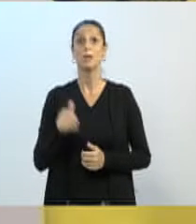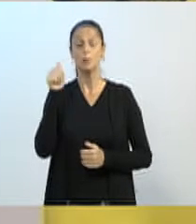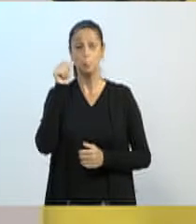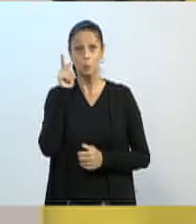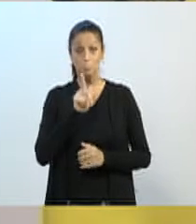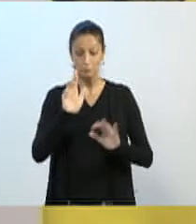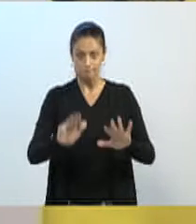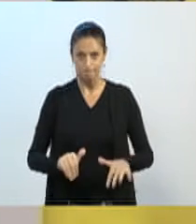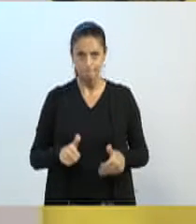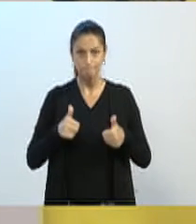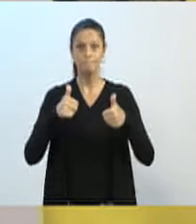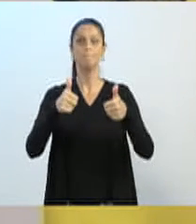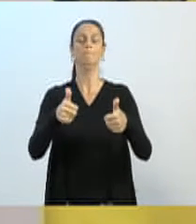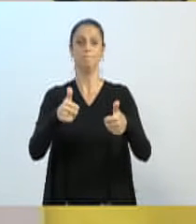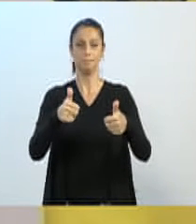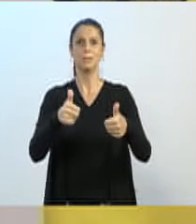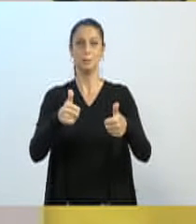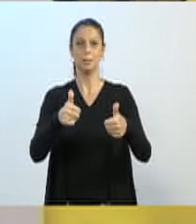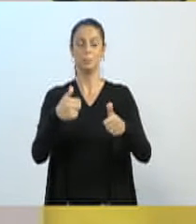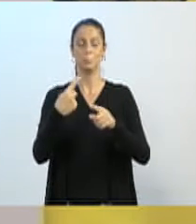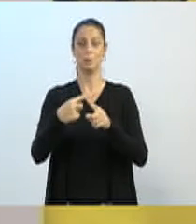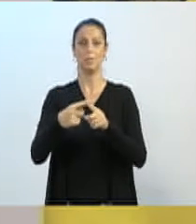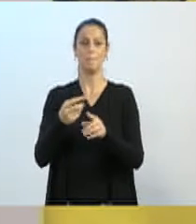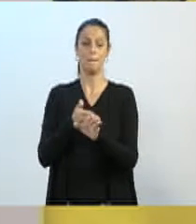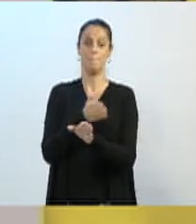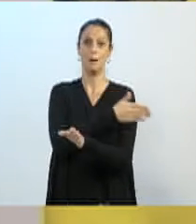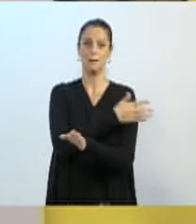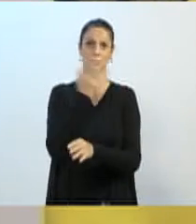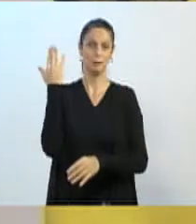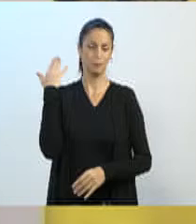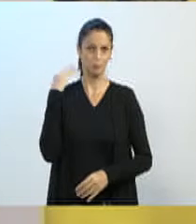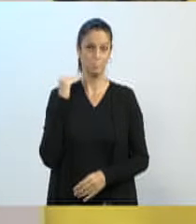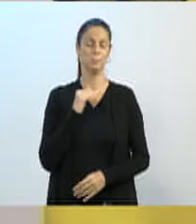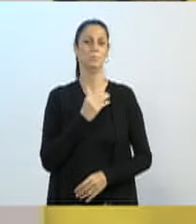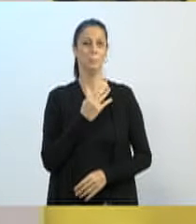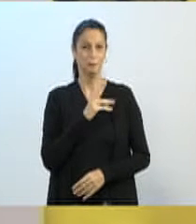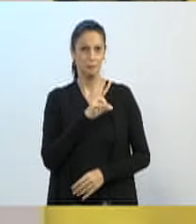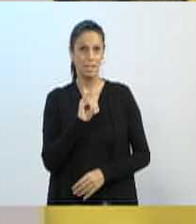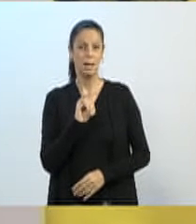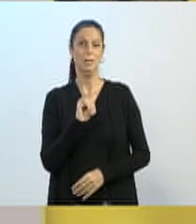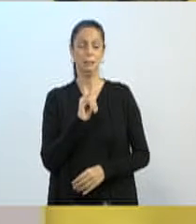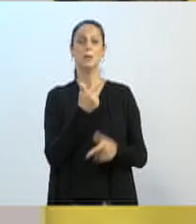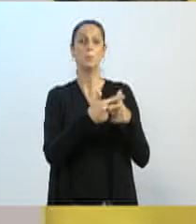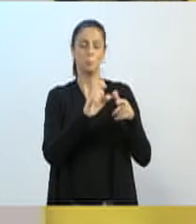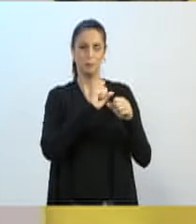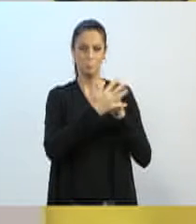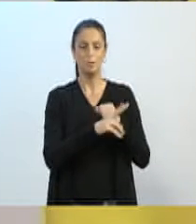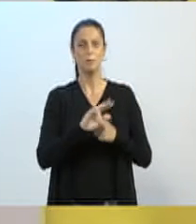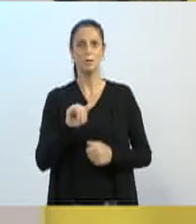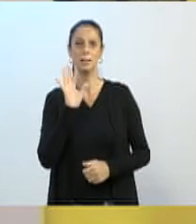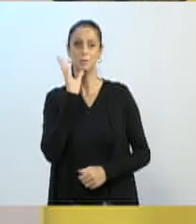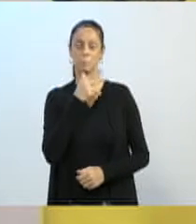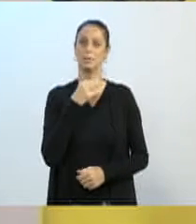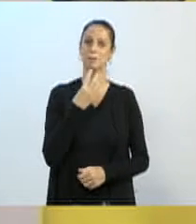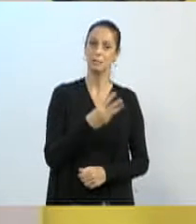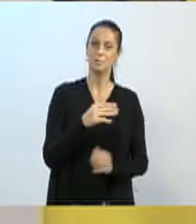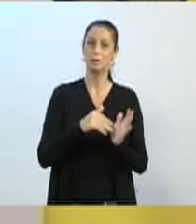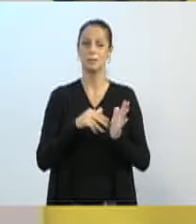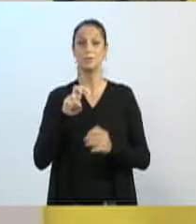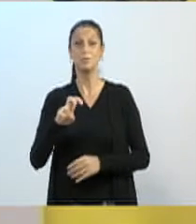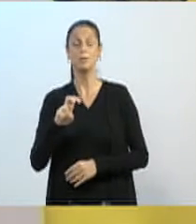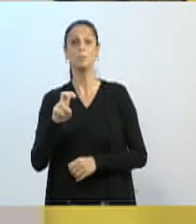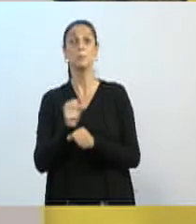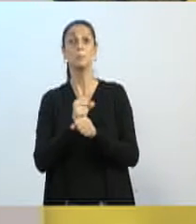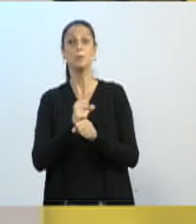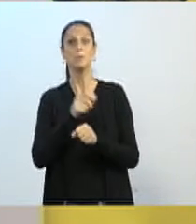prejuízo causado pela quarentena levará entre 2 e 5 anos. Para piorar, os resultados da